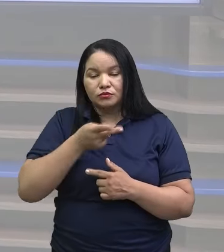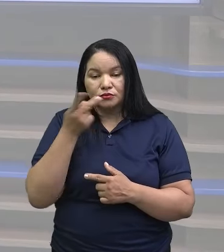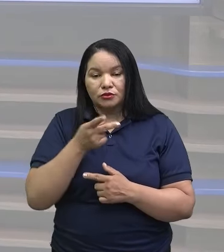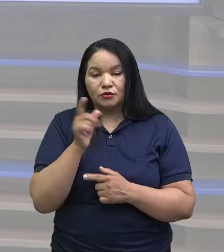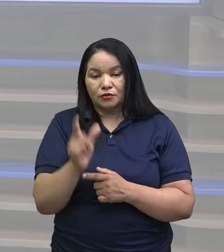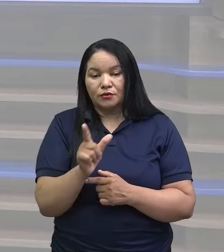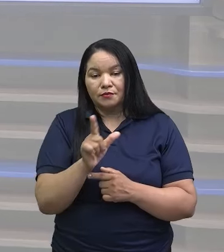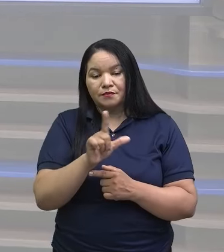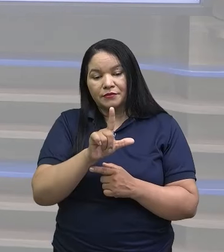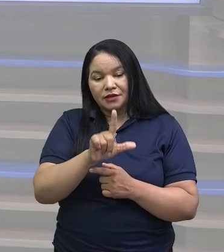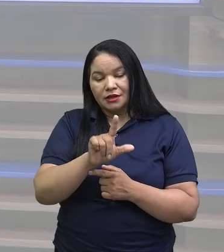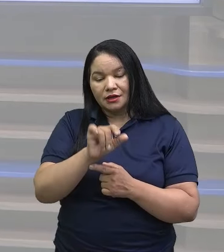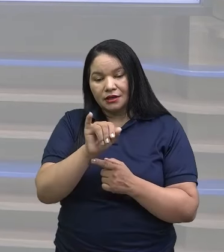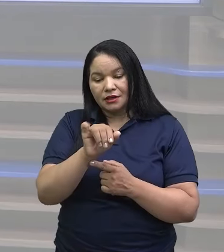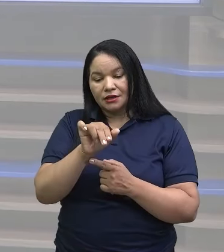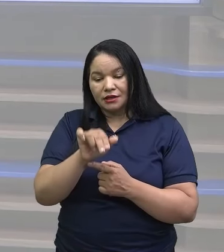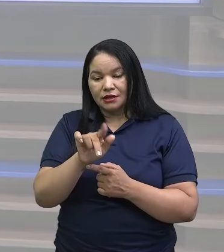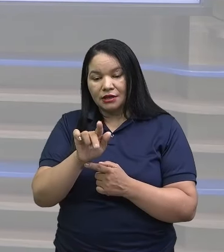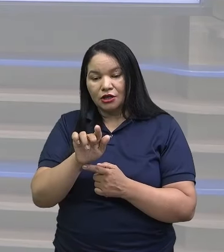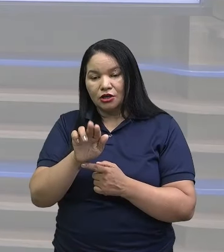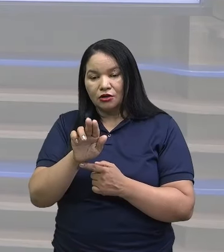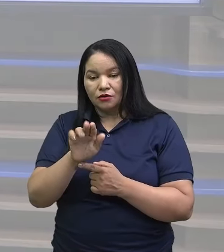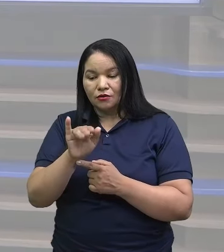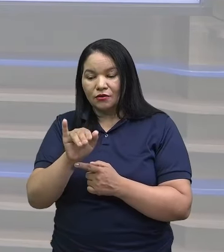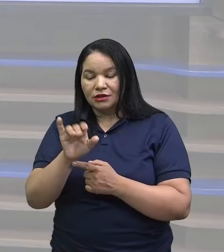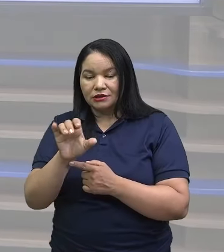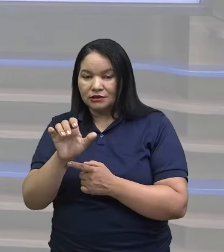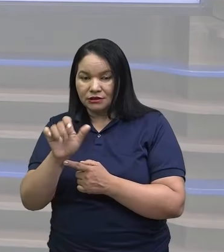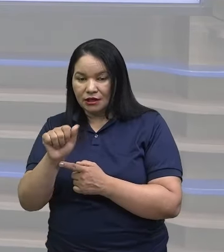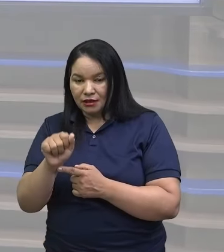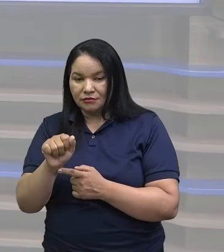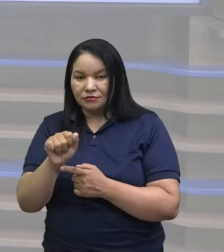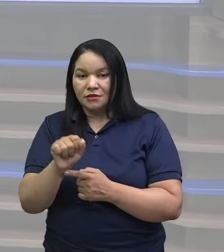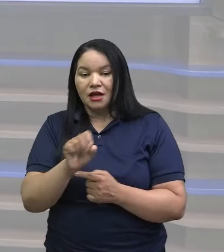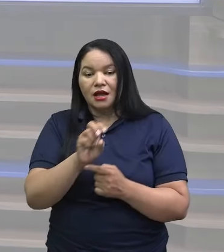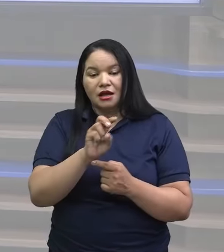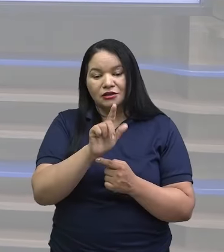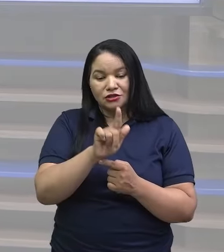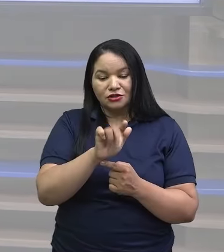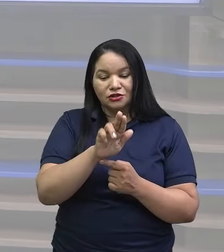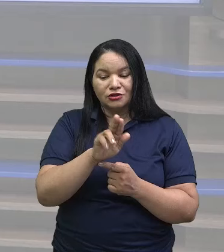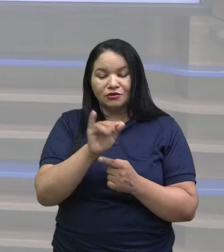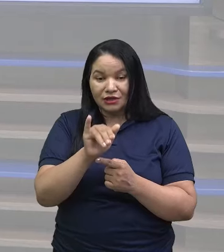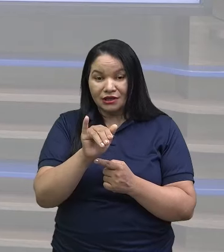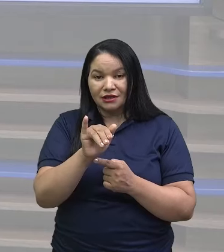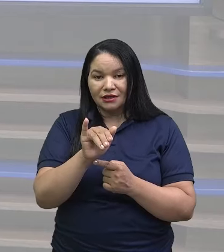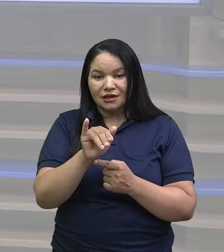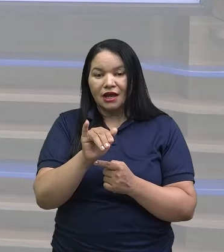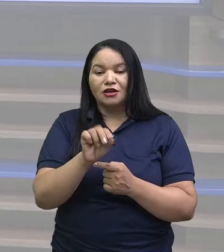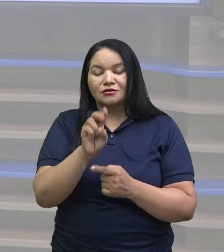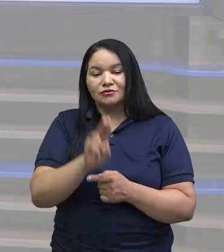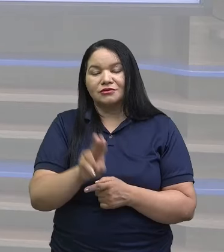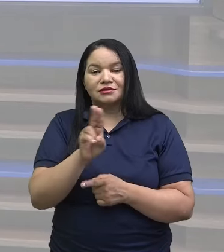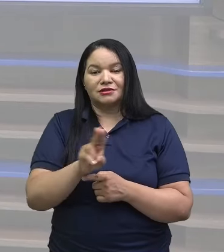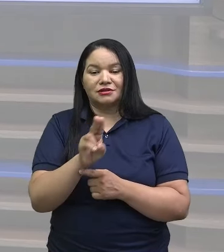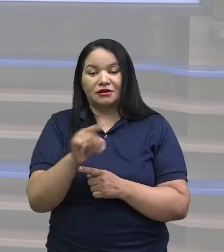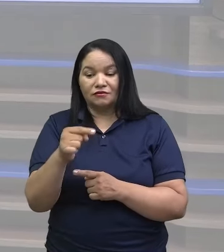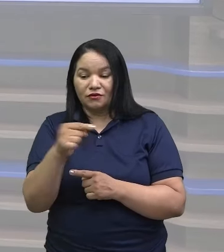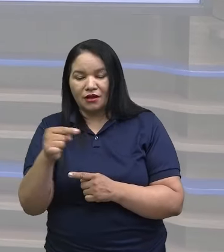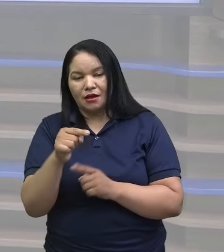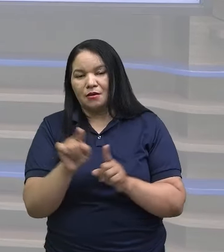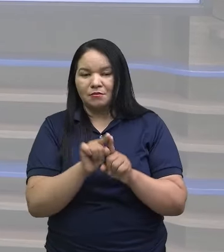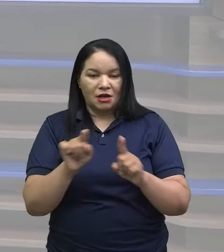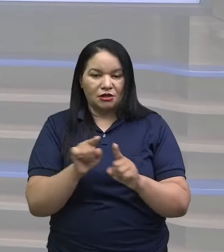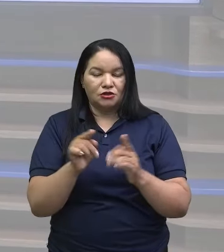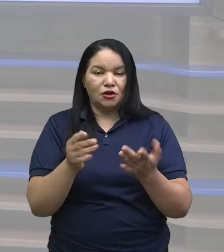Então, em vez de falar linguiça, você fala lingui, sai esse gui. E aí eu utilizava o trema para isso, só que hoje a gente não utiliza